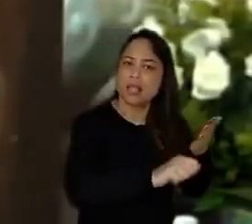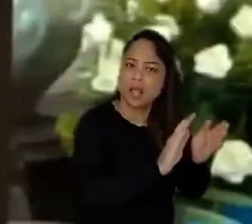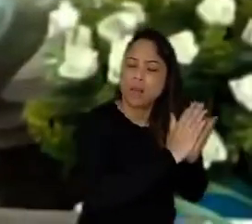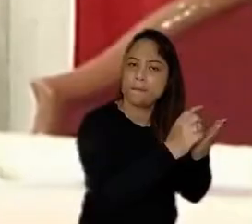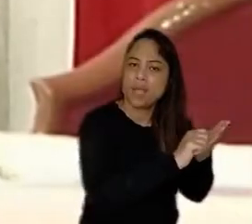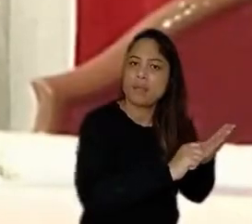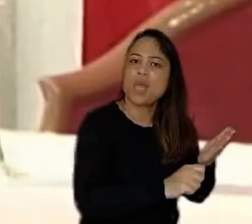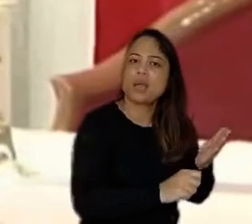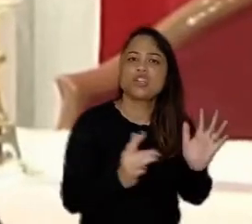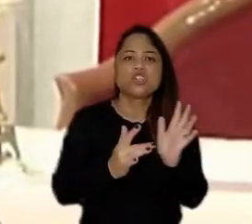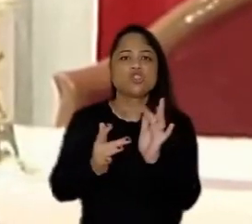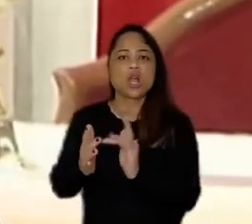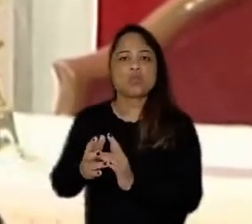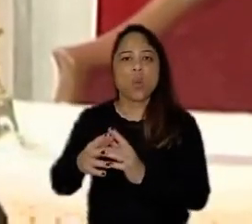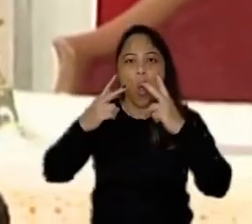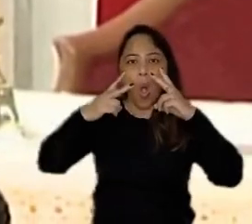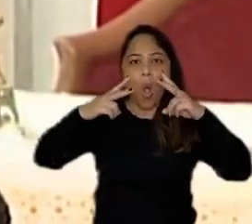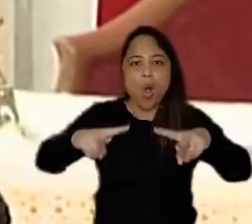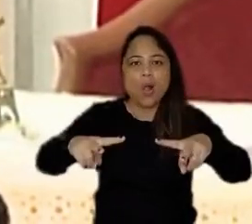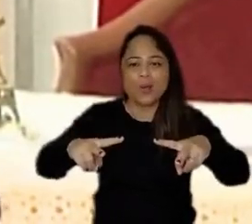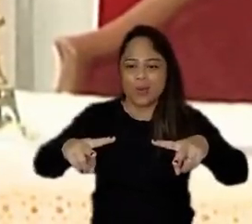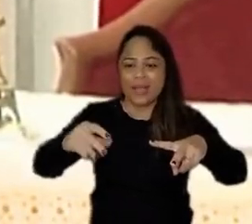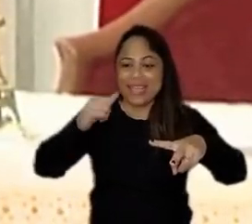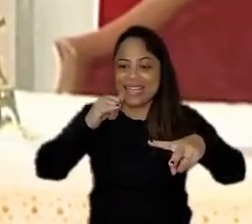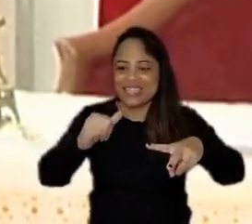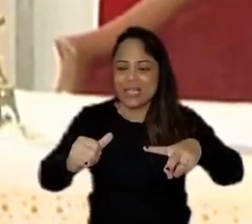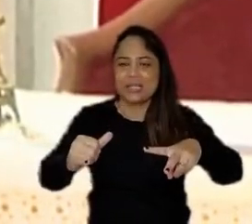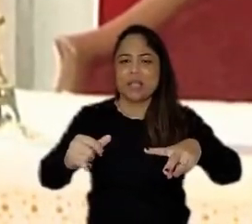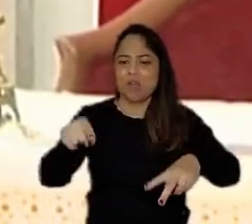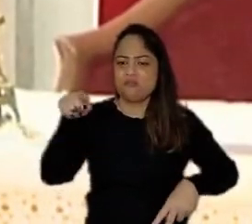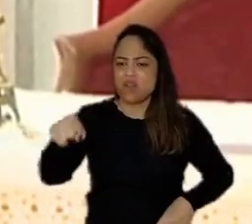disse: filha,